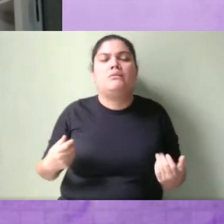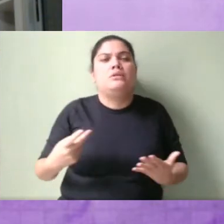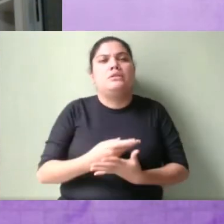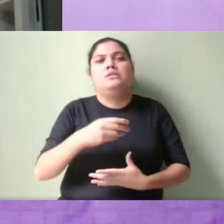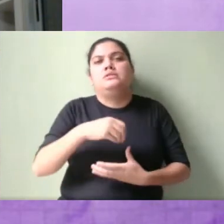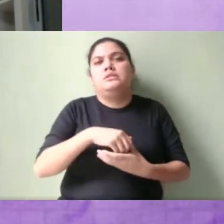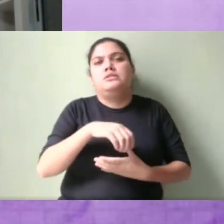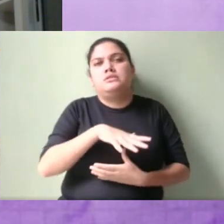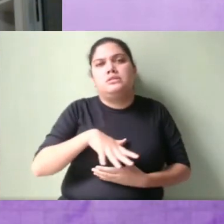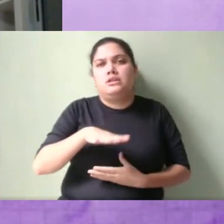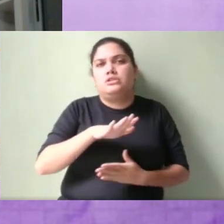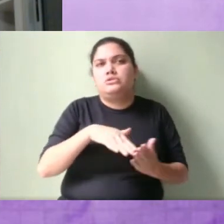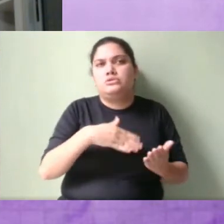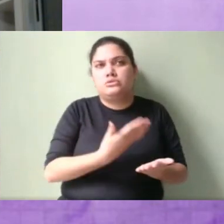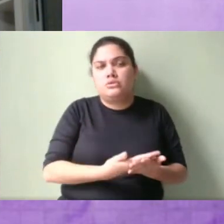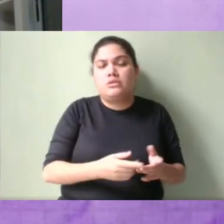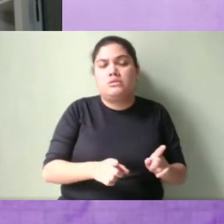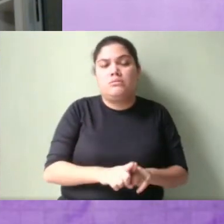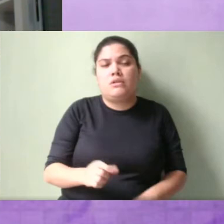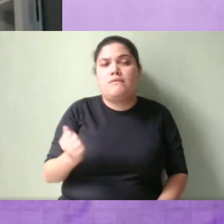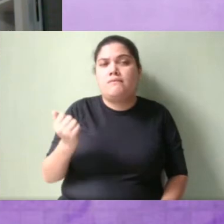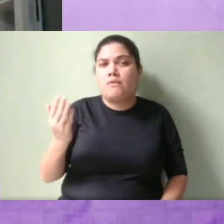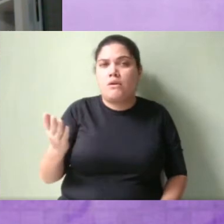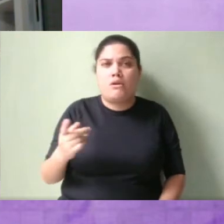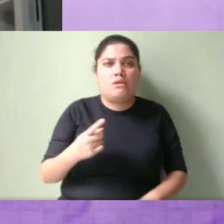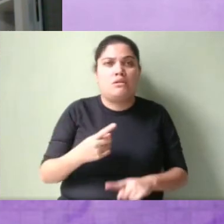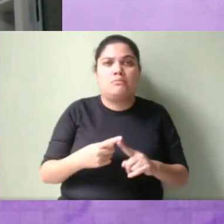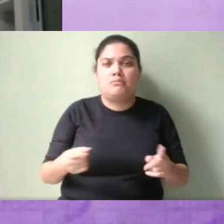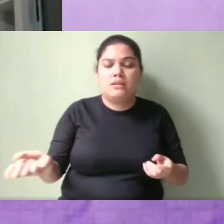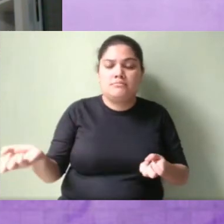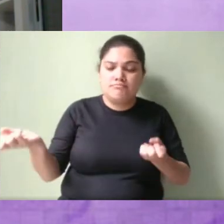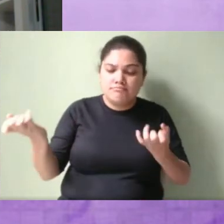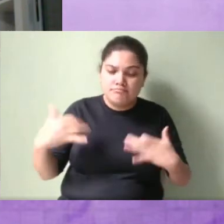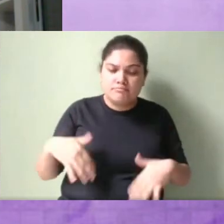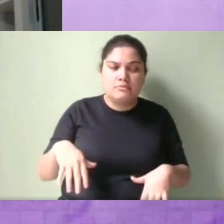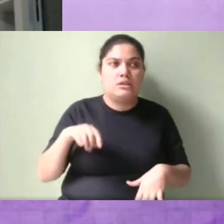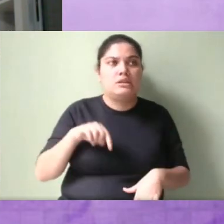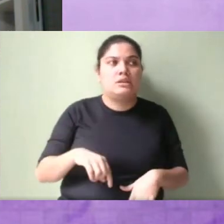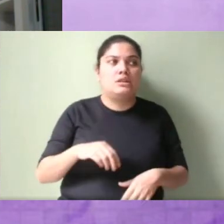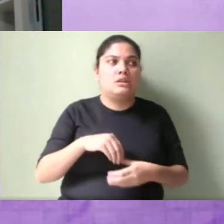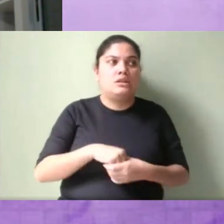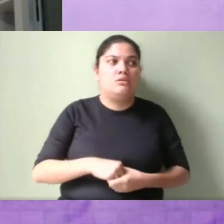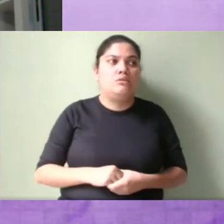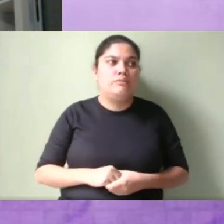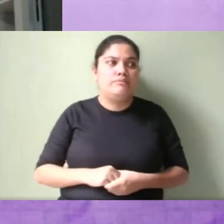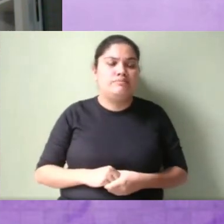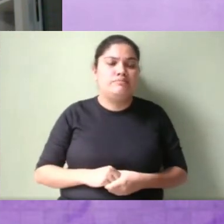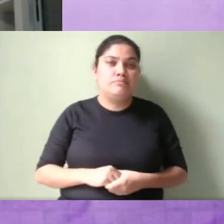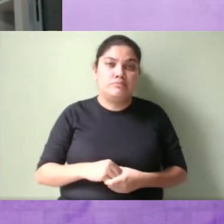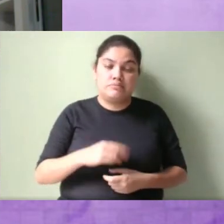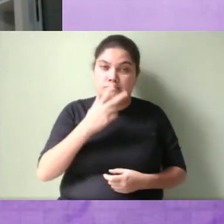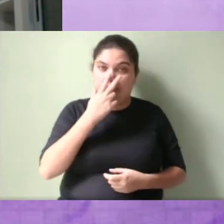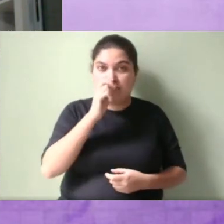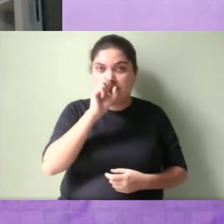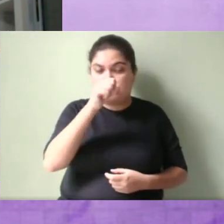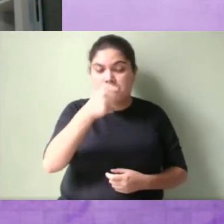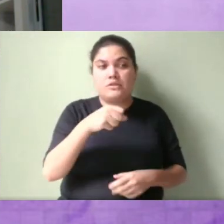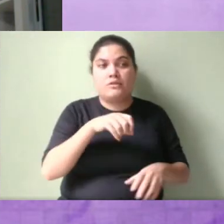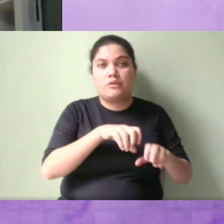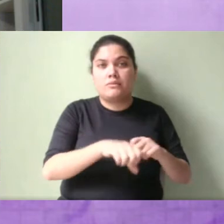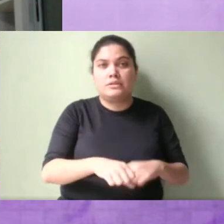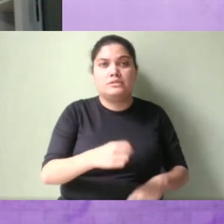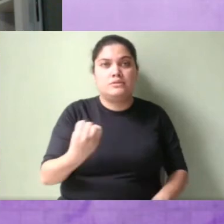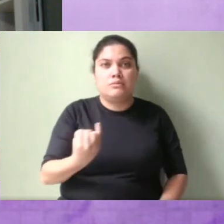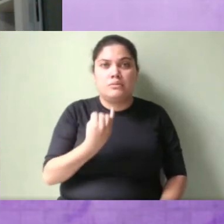aula, mas é da formação que é integral, das relações que tão frágeis hoje, né? As pessoas